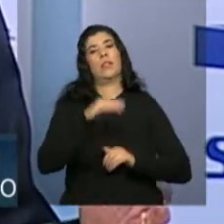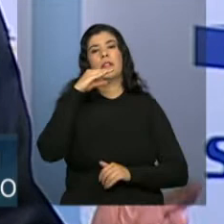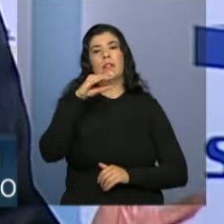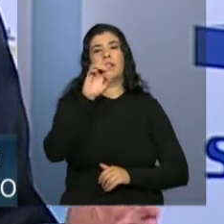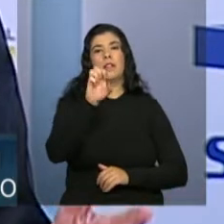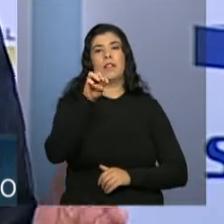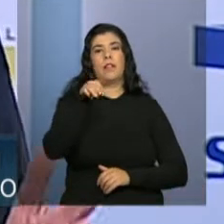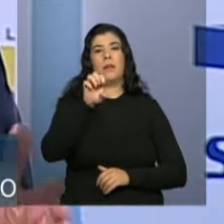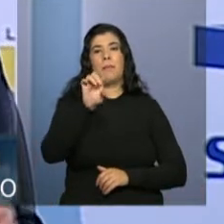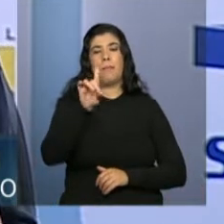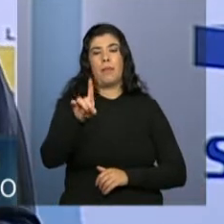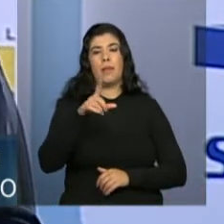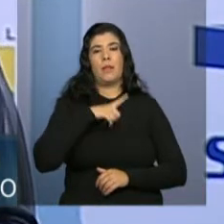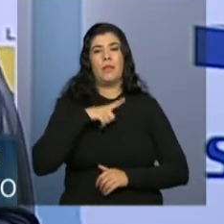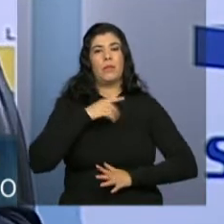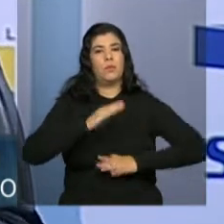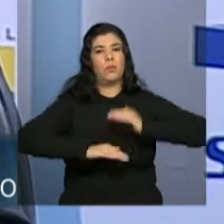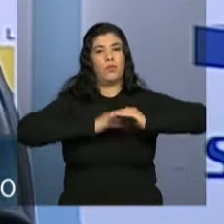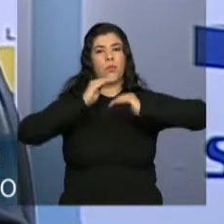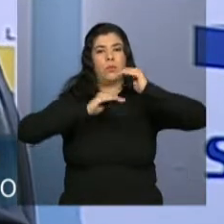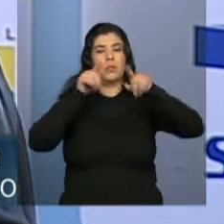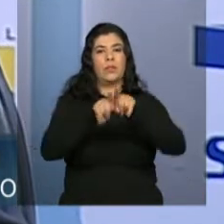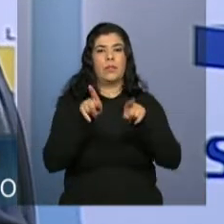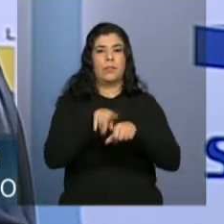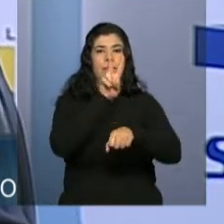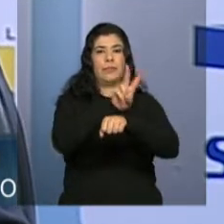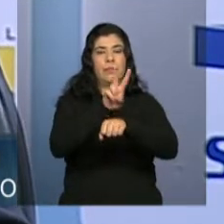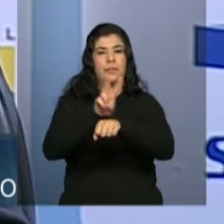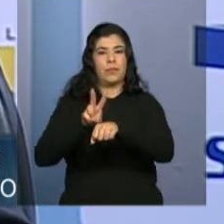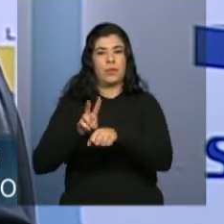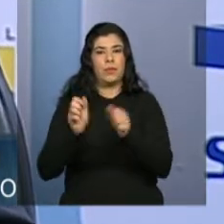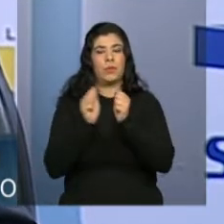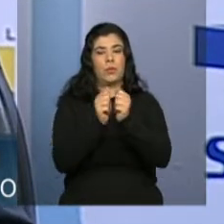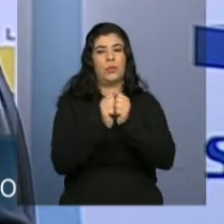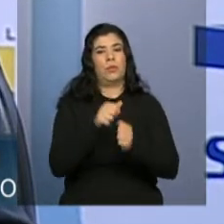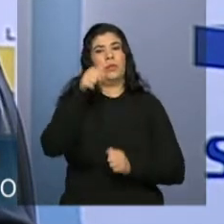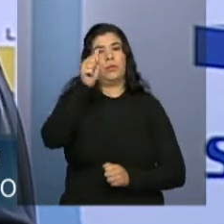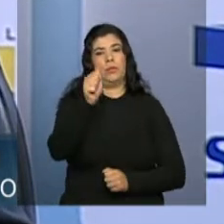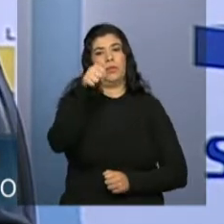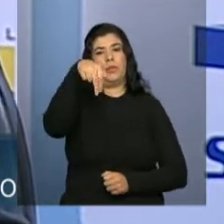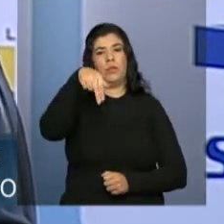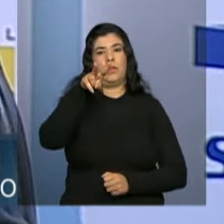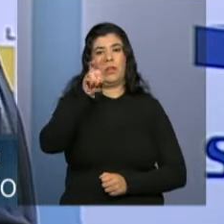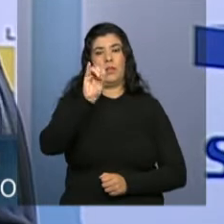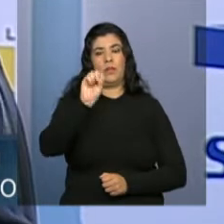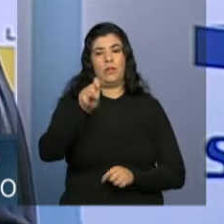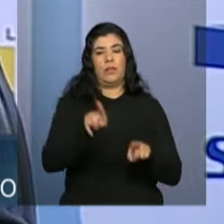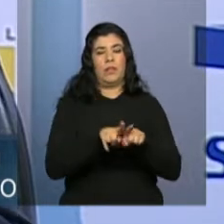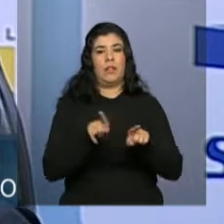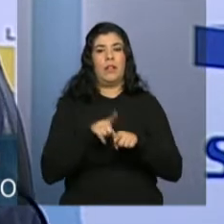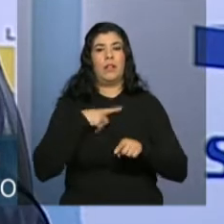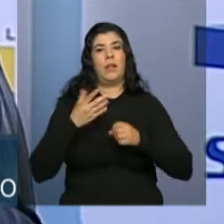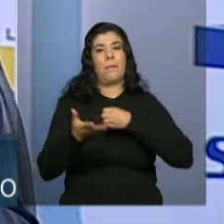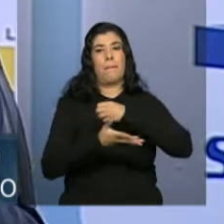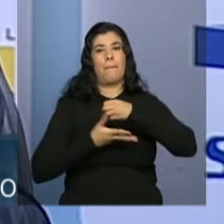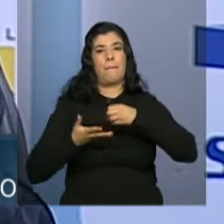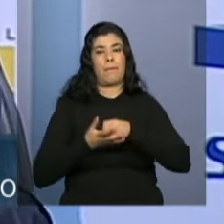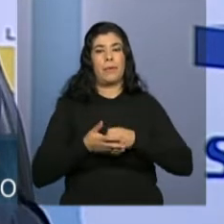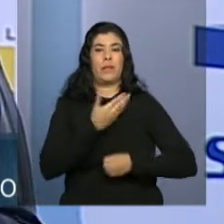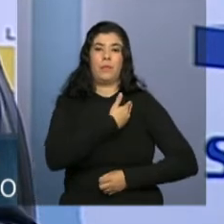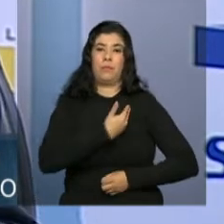veio se consolidando aí ao longo dos anos que é gerenciado aí na Anvisa e que se constitui em uma base